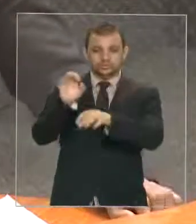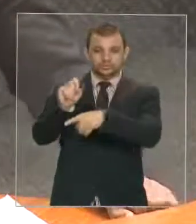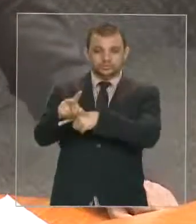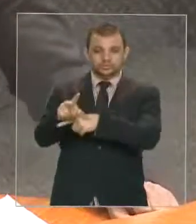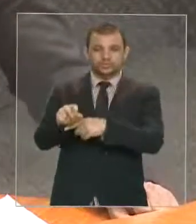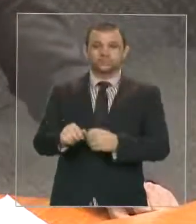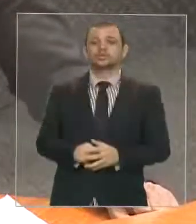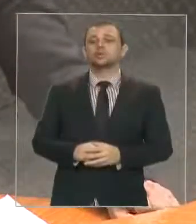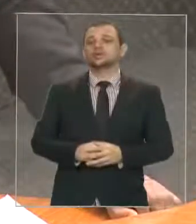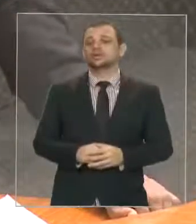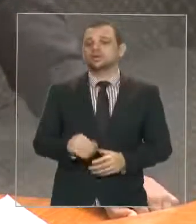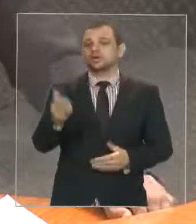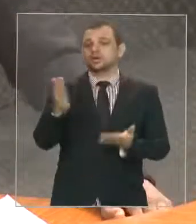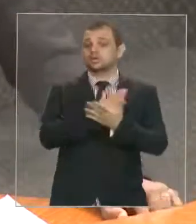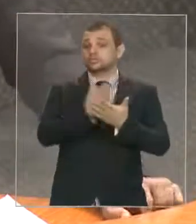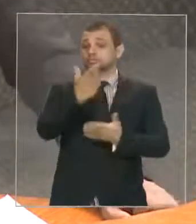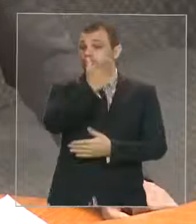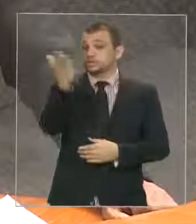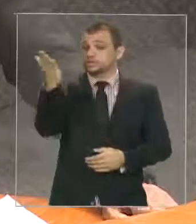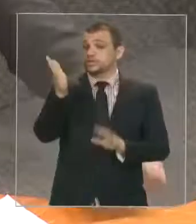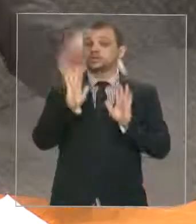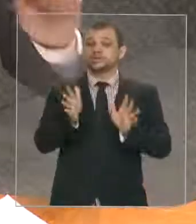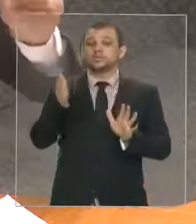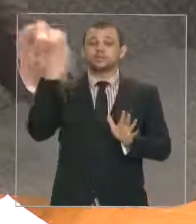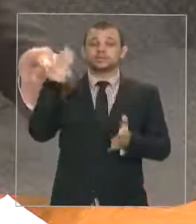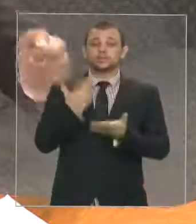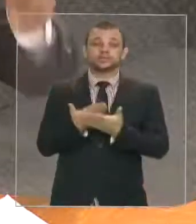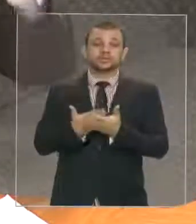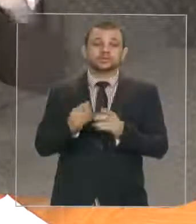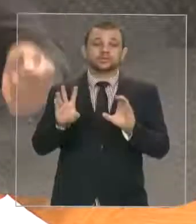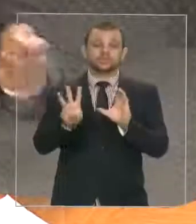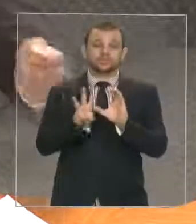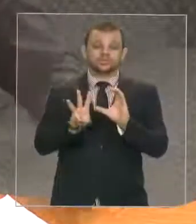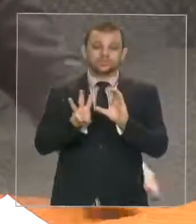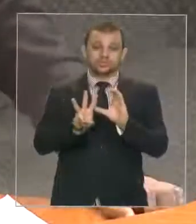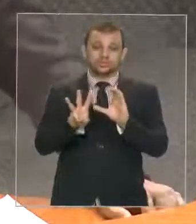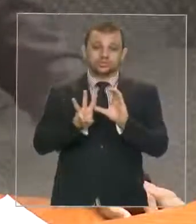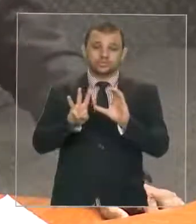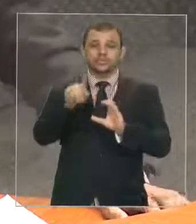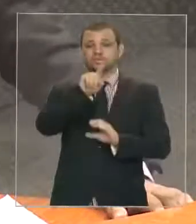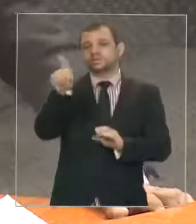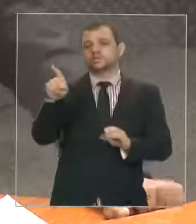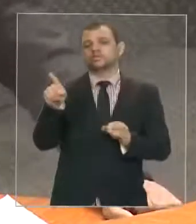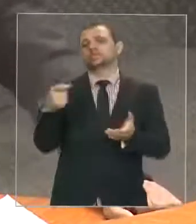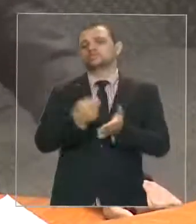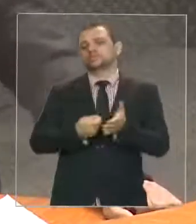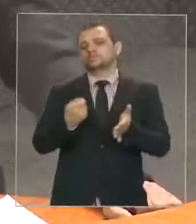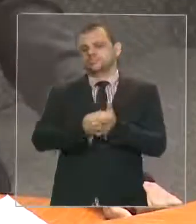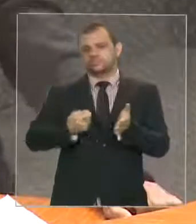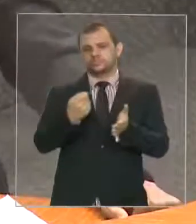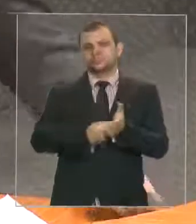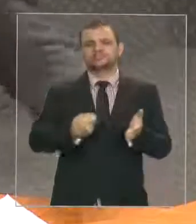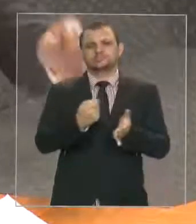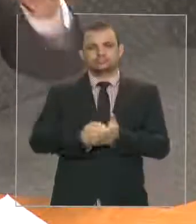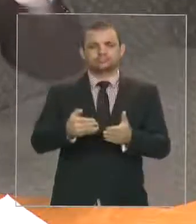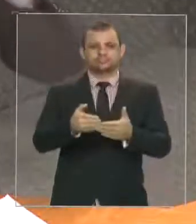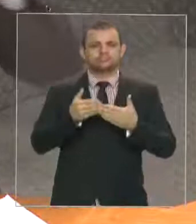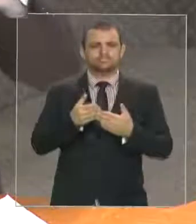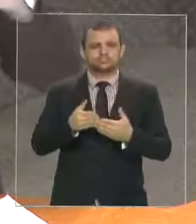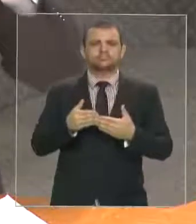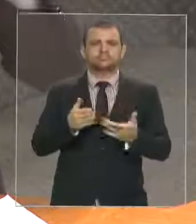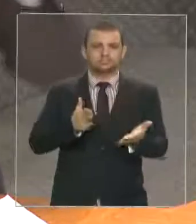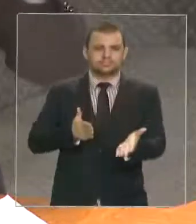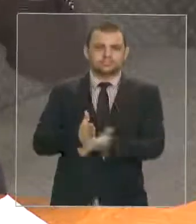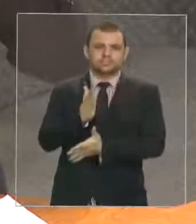do curso Hélio. Muitos de vocês têm lutado aguerridamente para passar num concurso público.